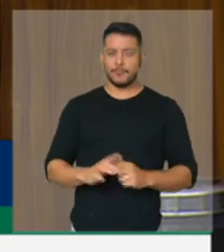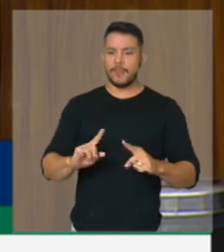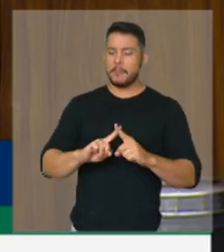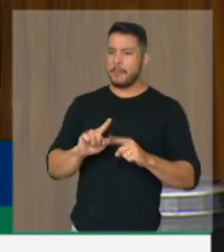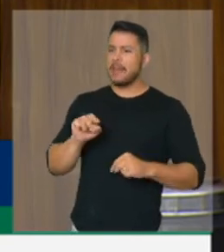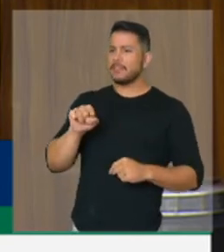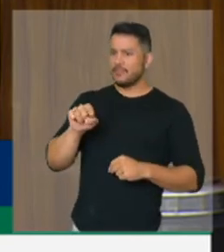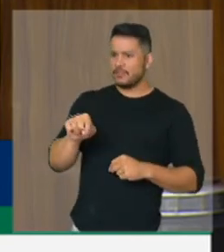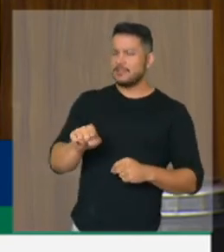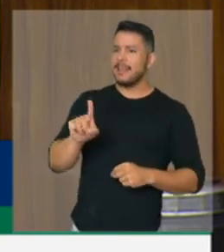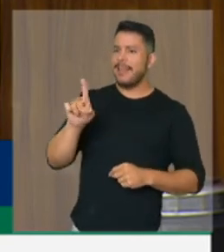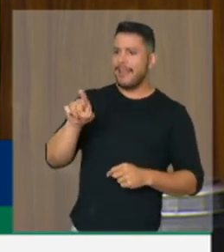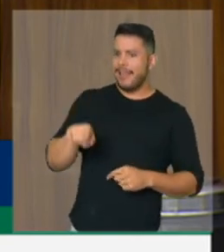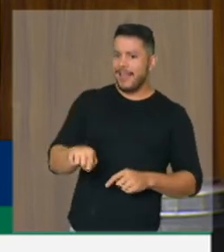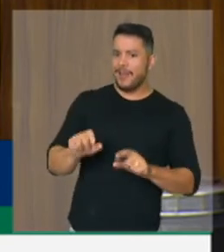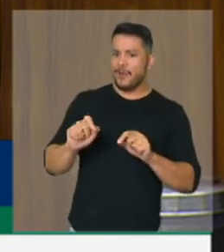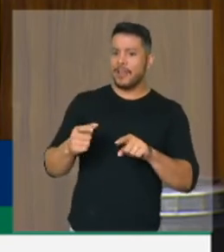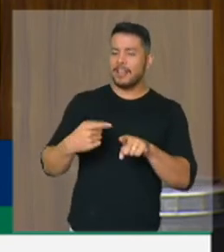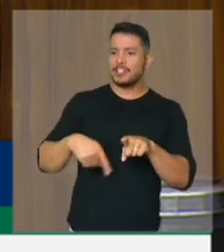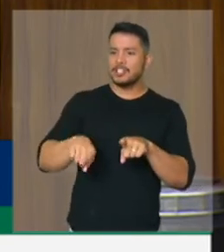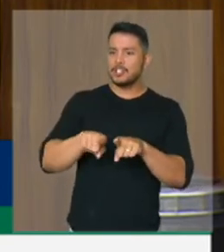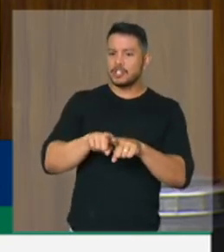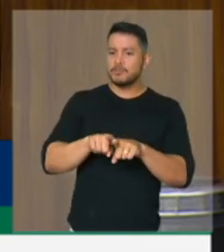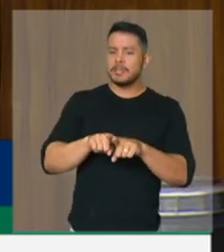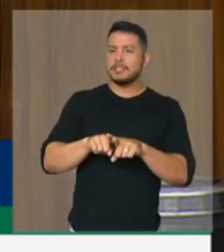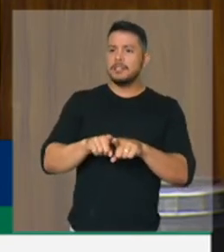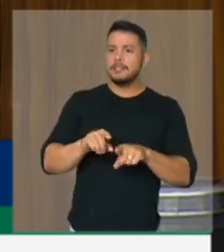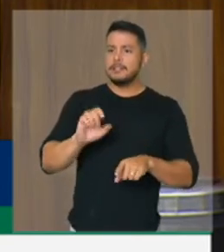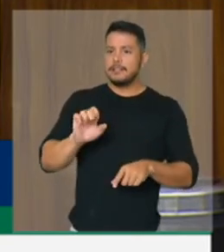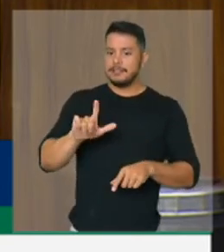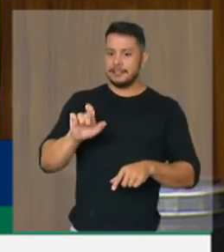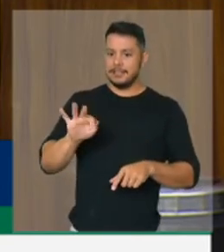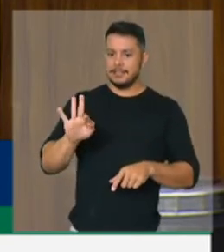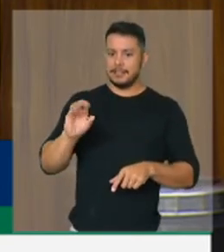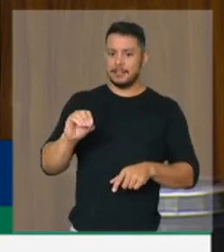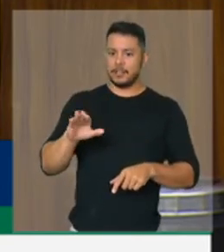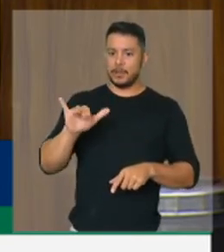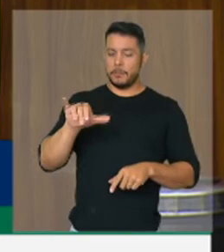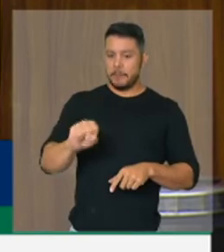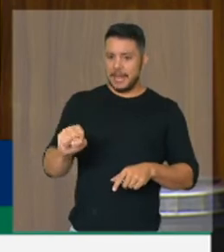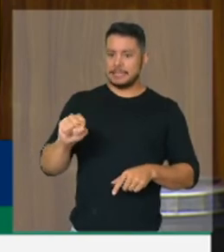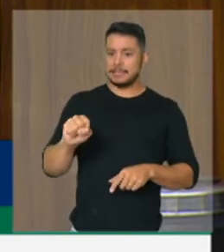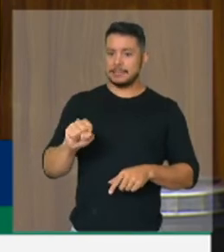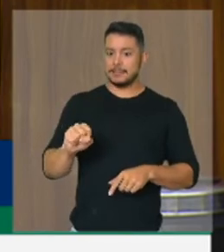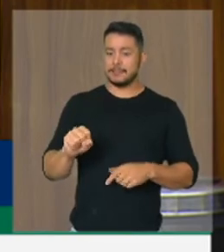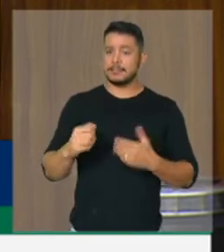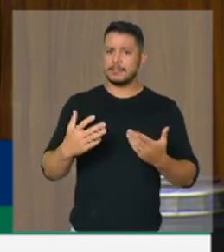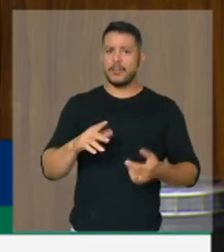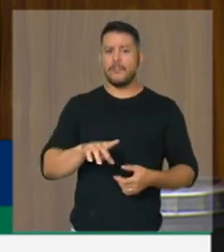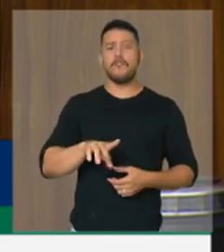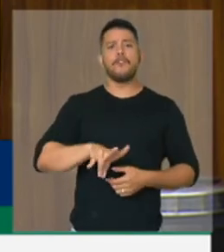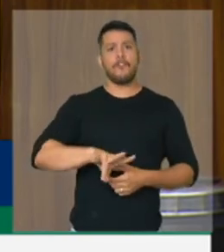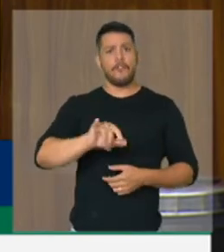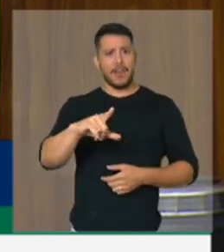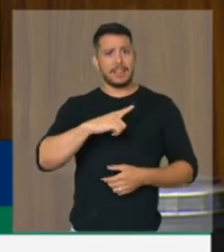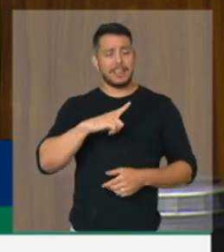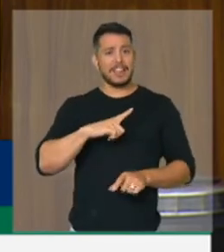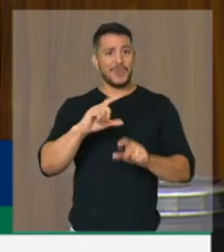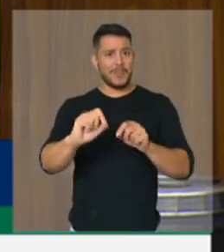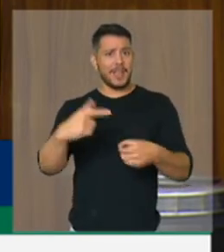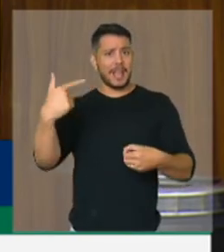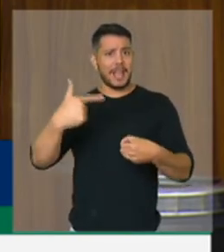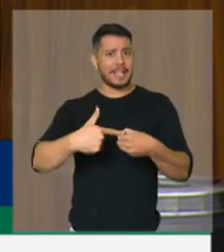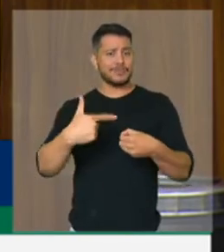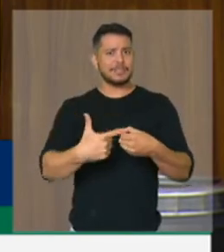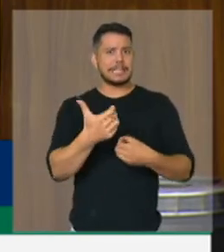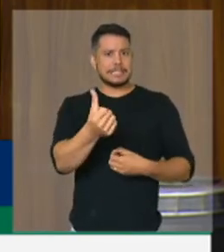Eletrobras e da Petrobras. Ué, mas o que é que eu ganho com isso? Aí você fala para o cidadão, você vai ganhar a gasolina de R$ 6 no lombo. De vez em